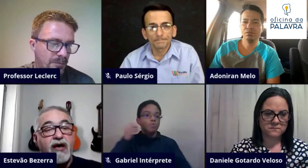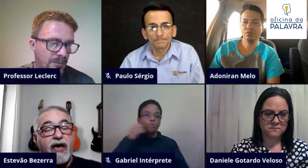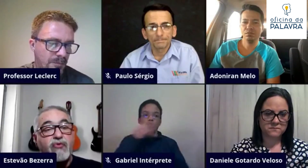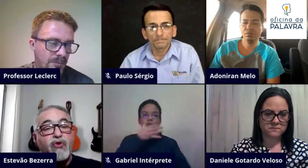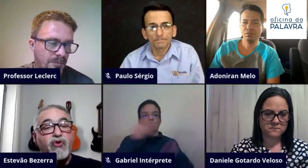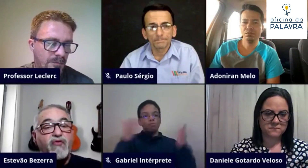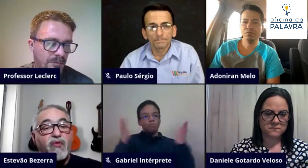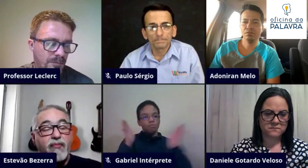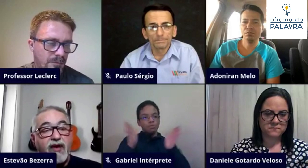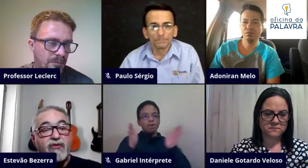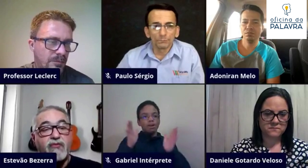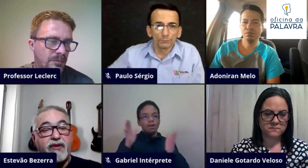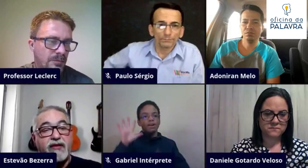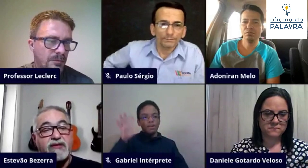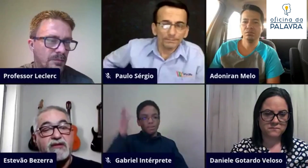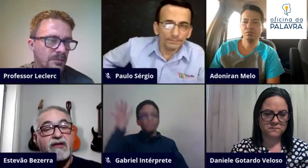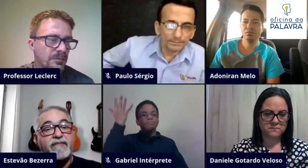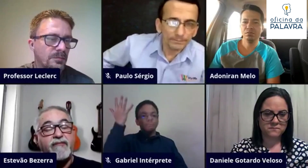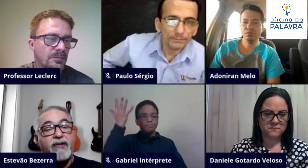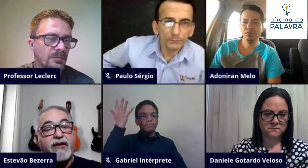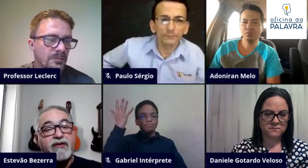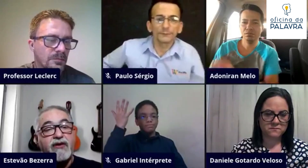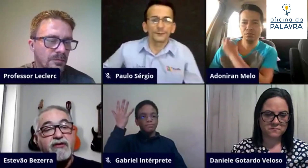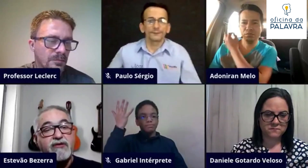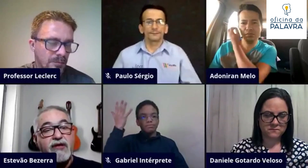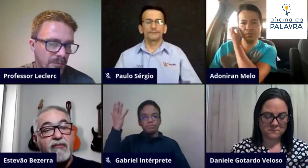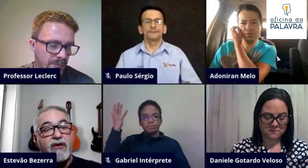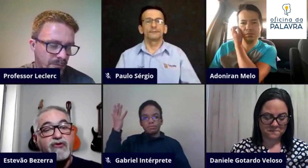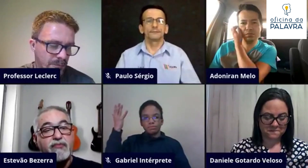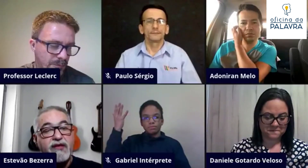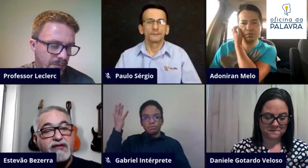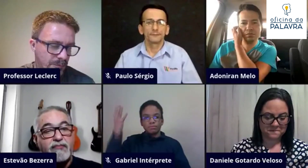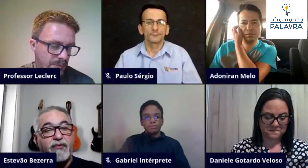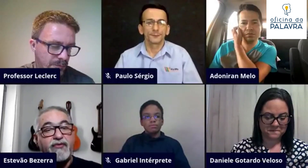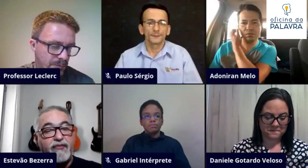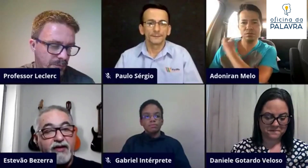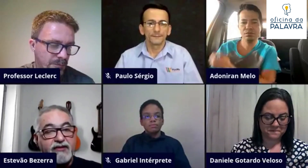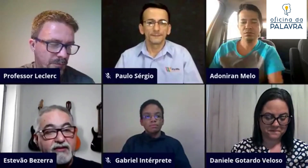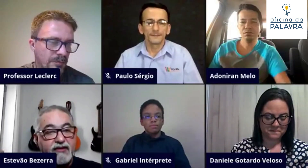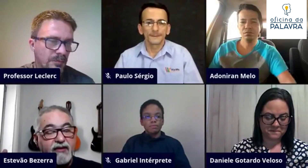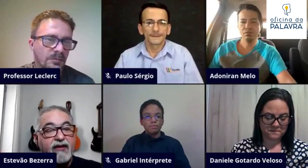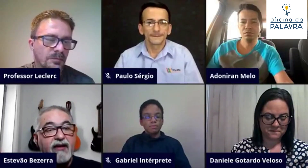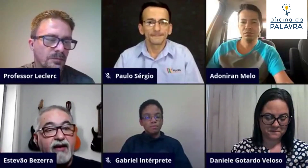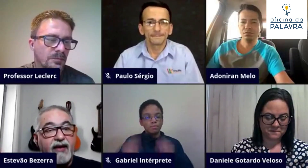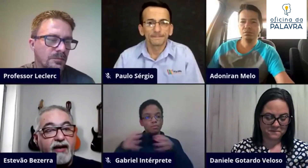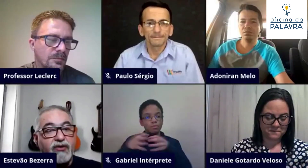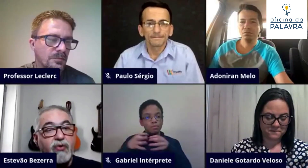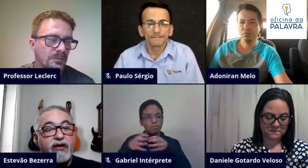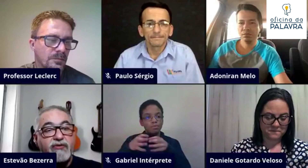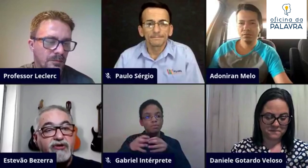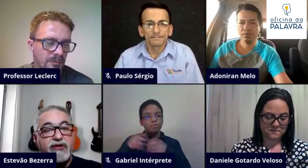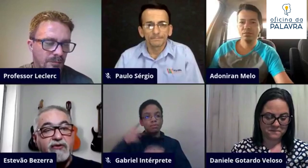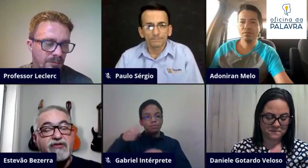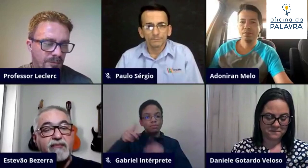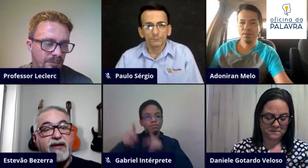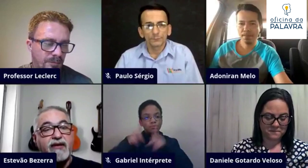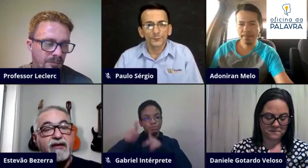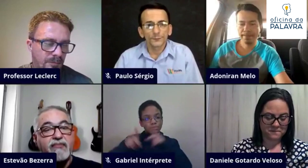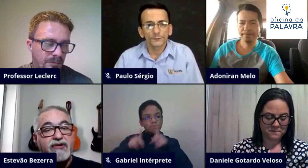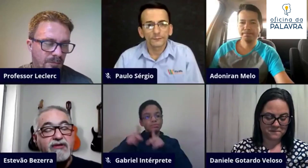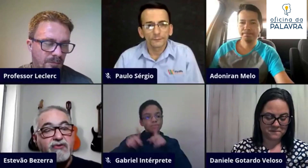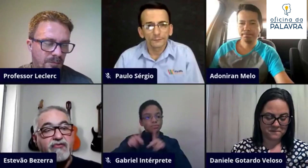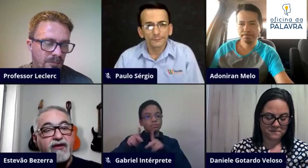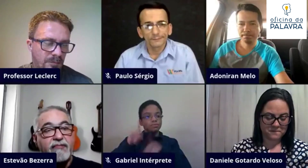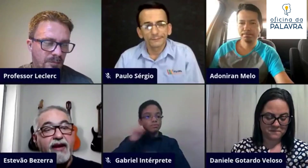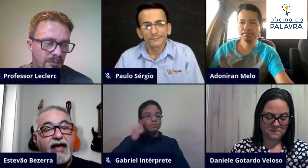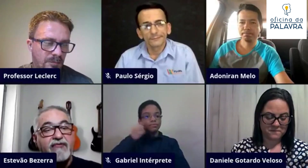acredito que é um novo momento para nossos irmãos, para esse povo, para escolhidos de Deus também,